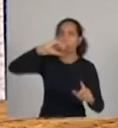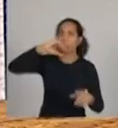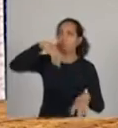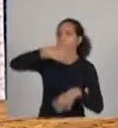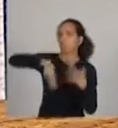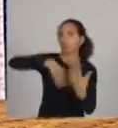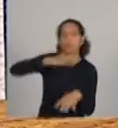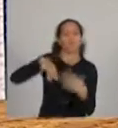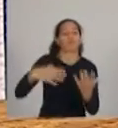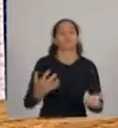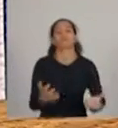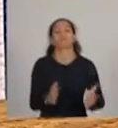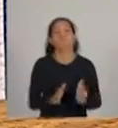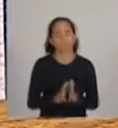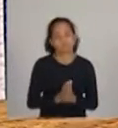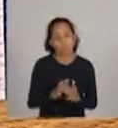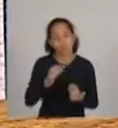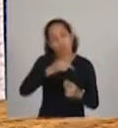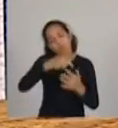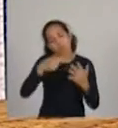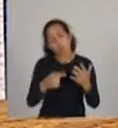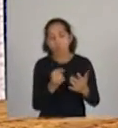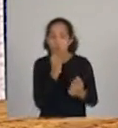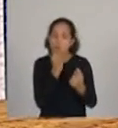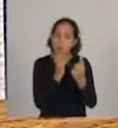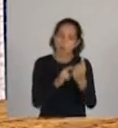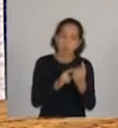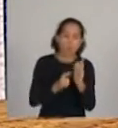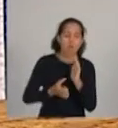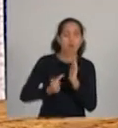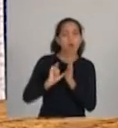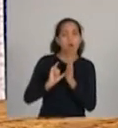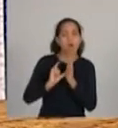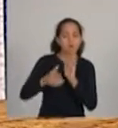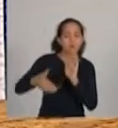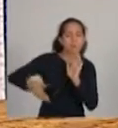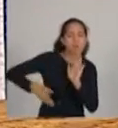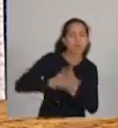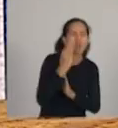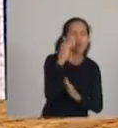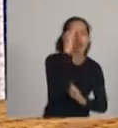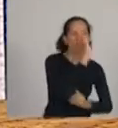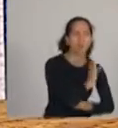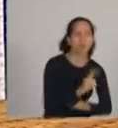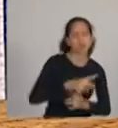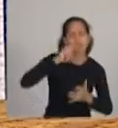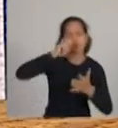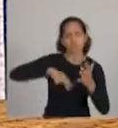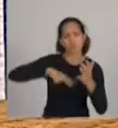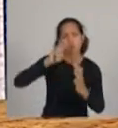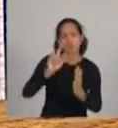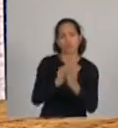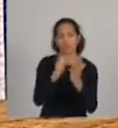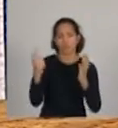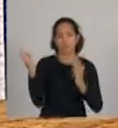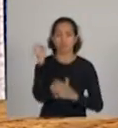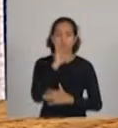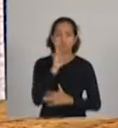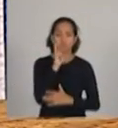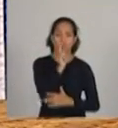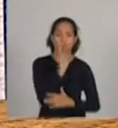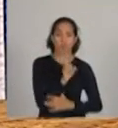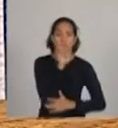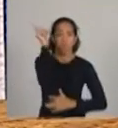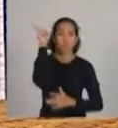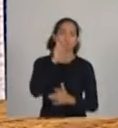para dar um desses exemplos, ele disse assim: olha, um pouco antes de eu embarcar para o Brasil, eu li num jornal americano que nos